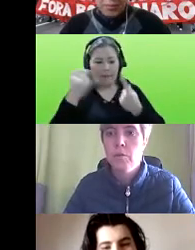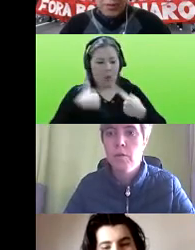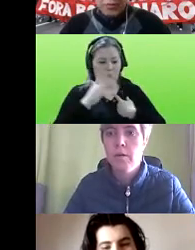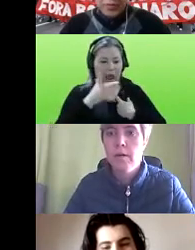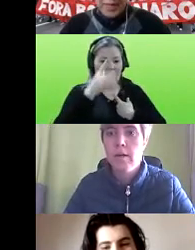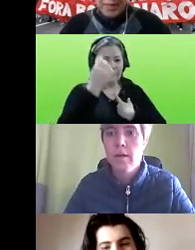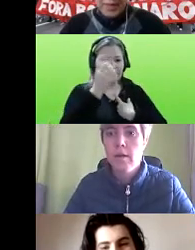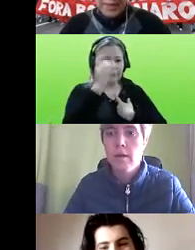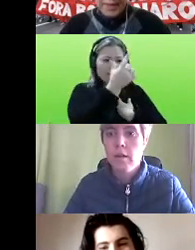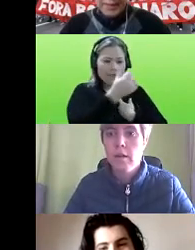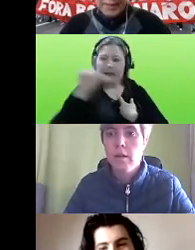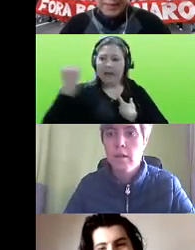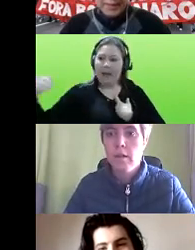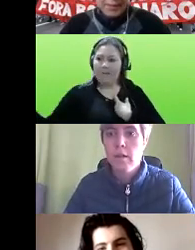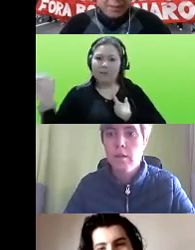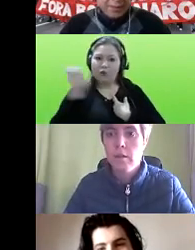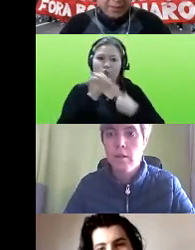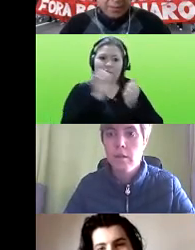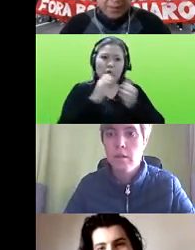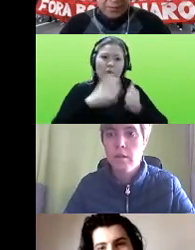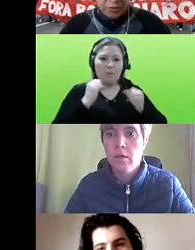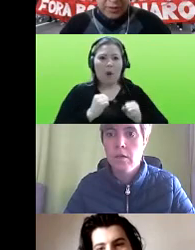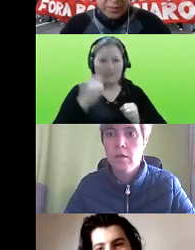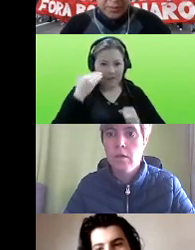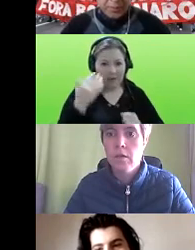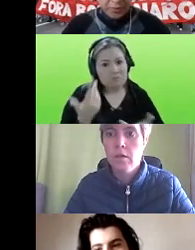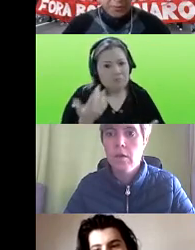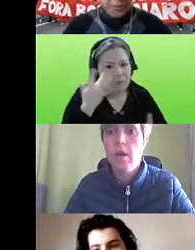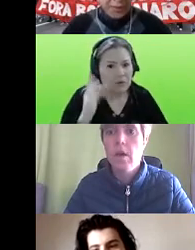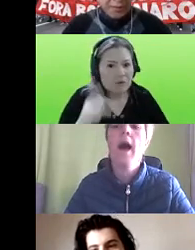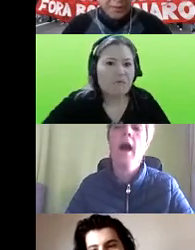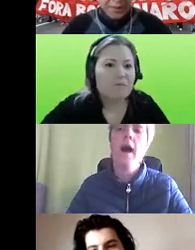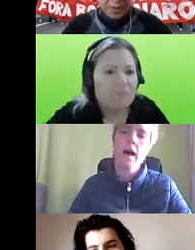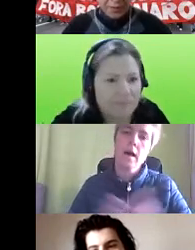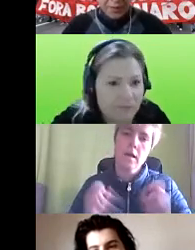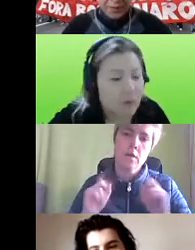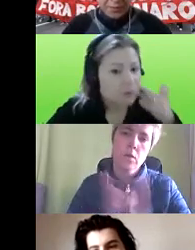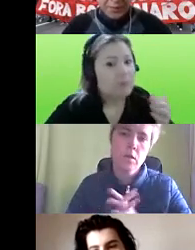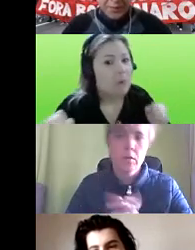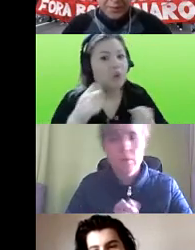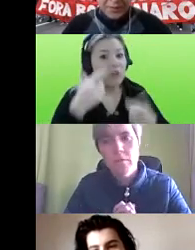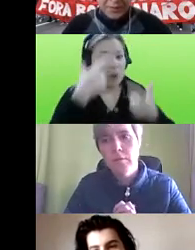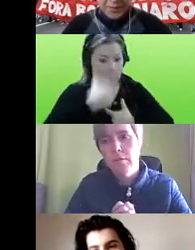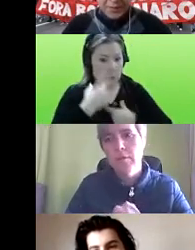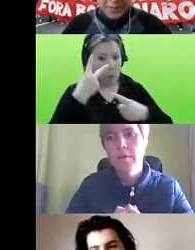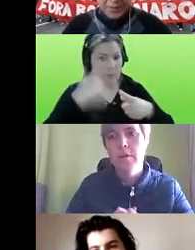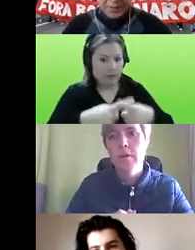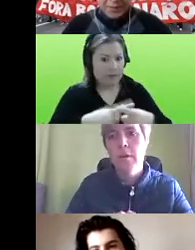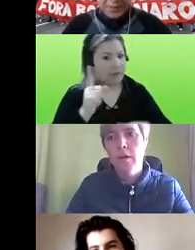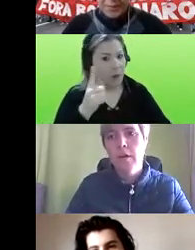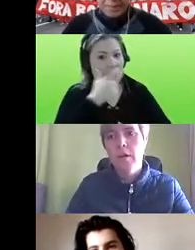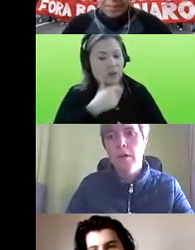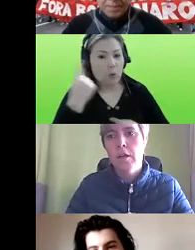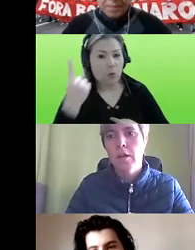o Maurício e a Gabriela, que se manifestaram depois que você estava apresentando. Então tá, por